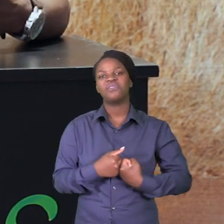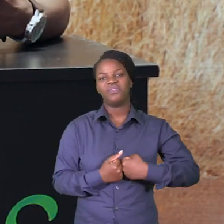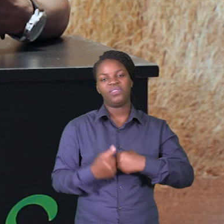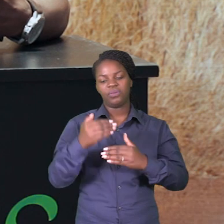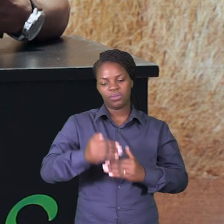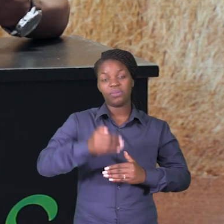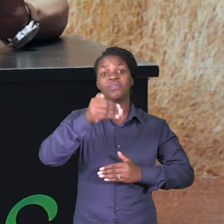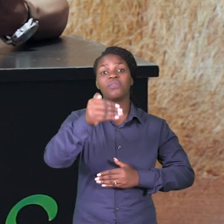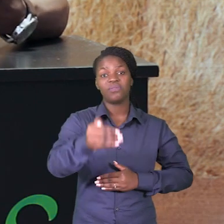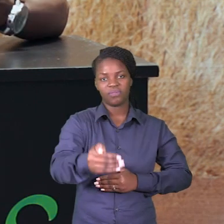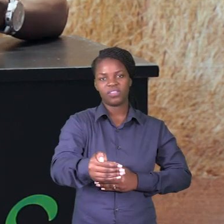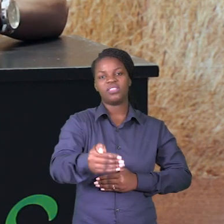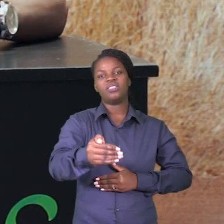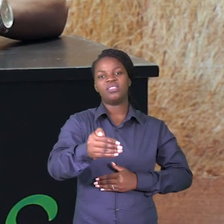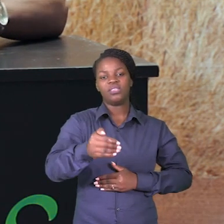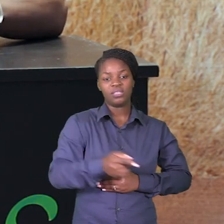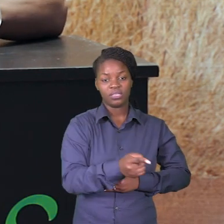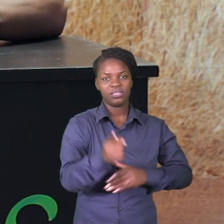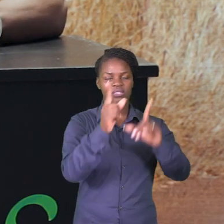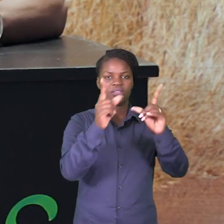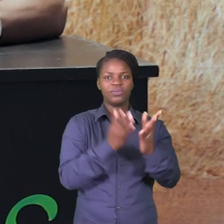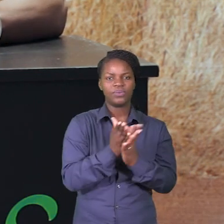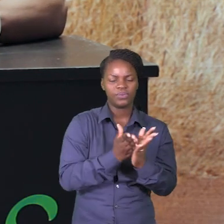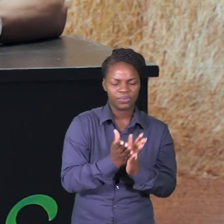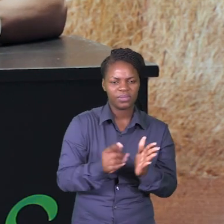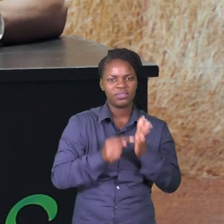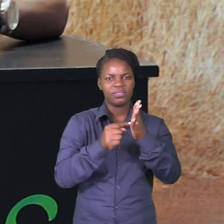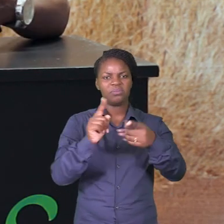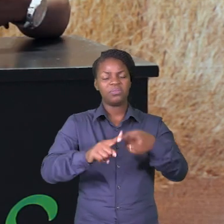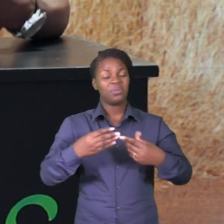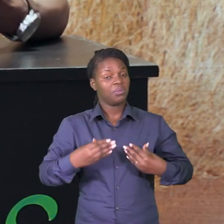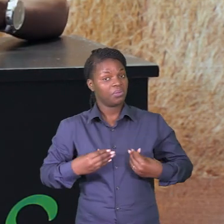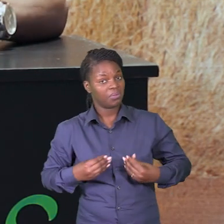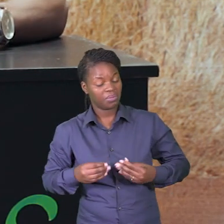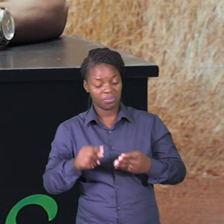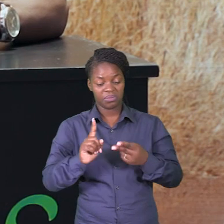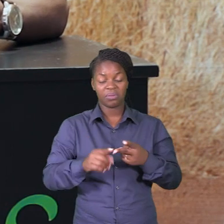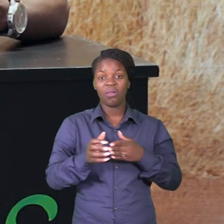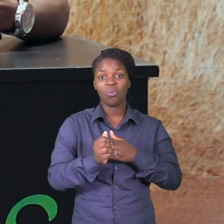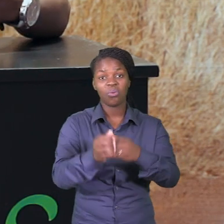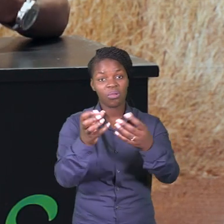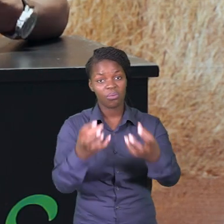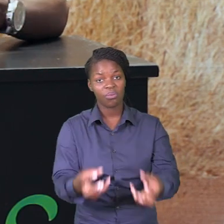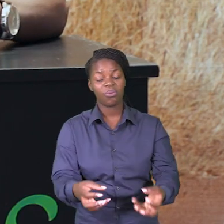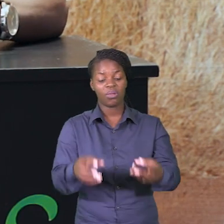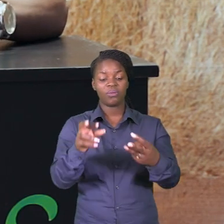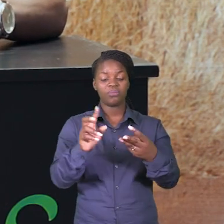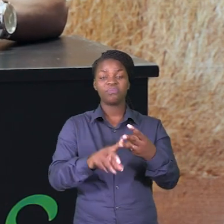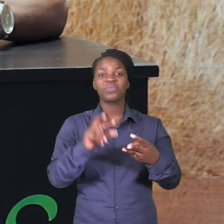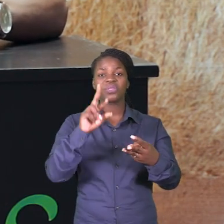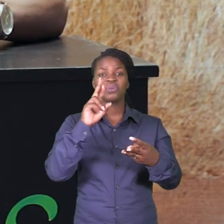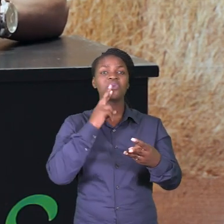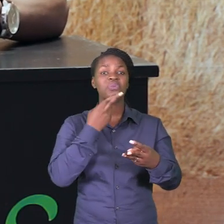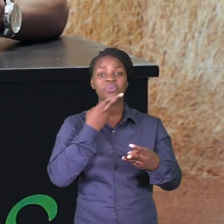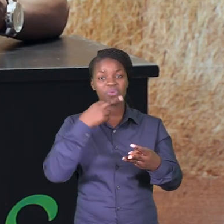estão em frente da implementação deste mecanismo desde logo a questão do Medo a questão da falta de segmento a questão do